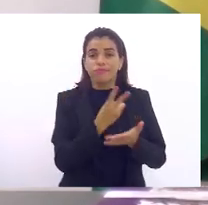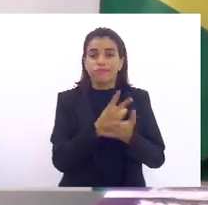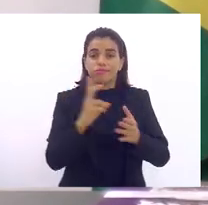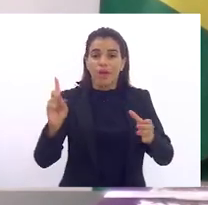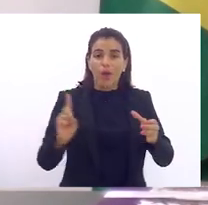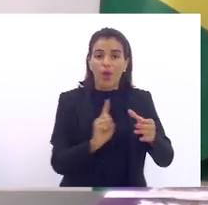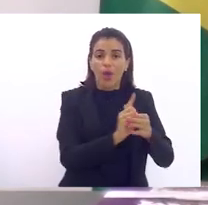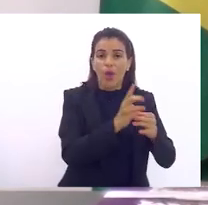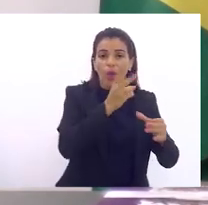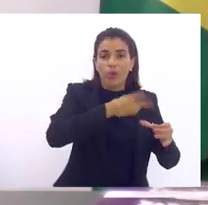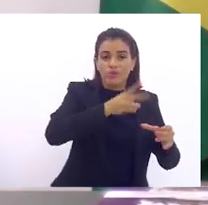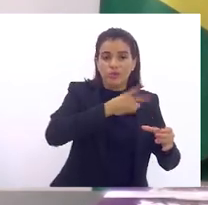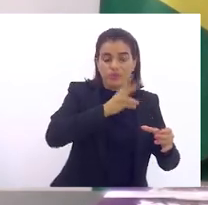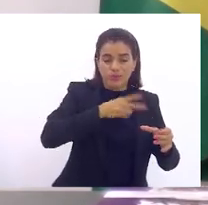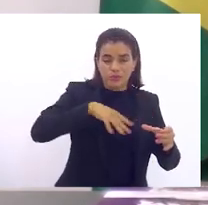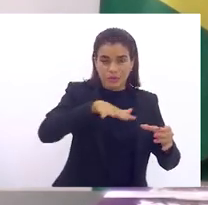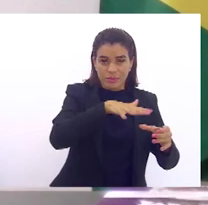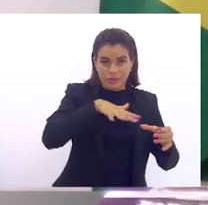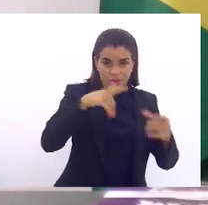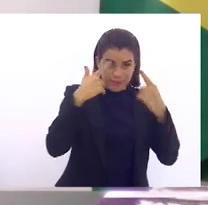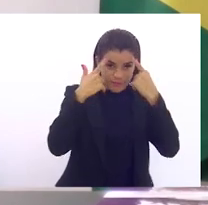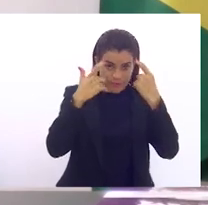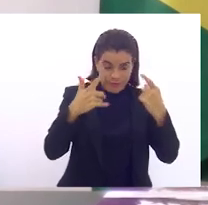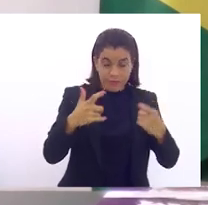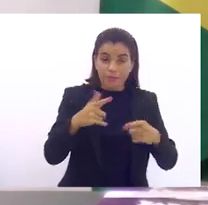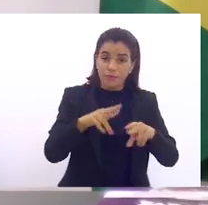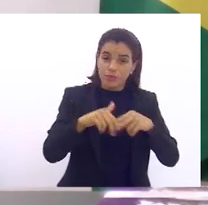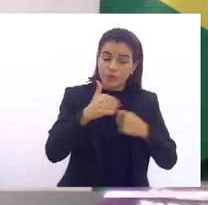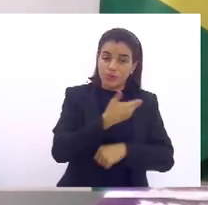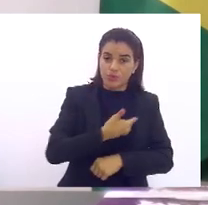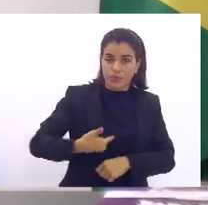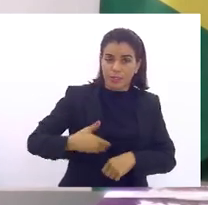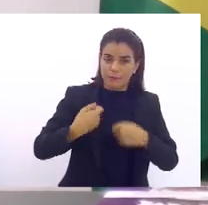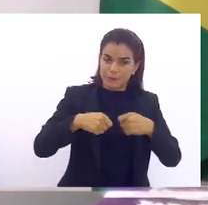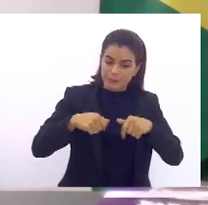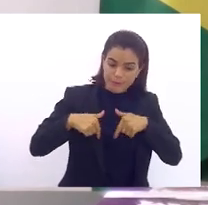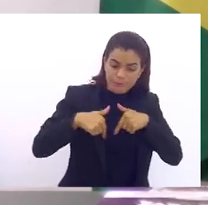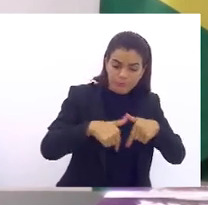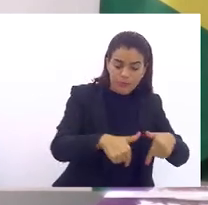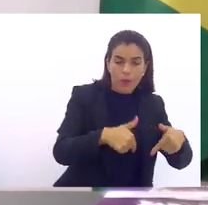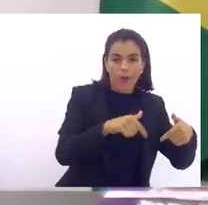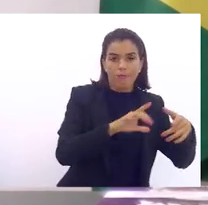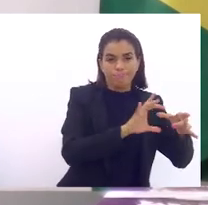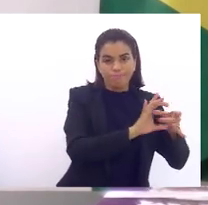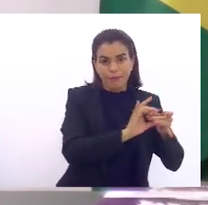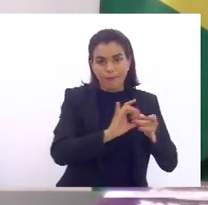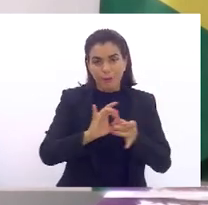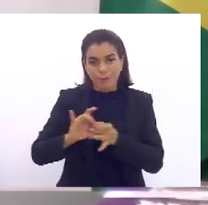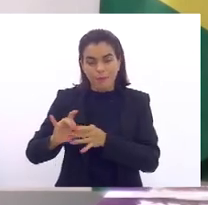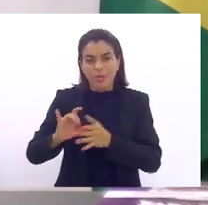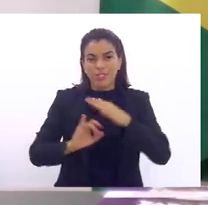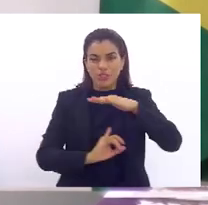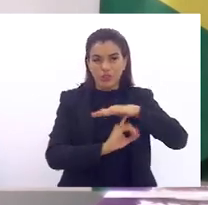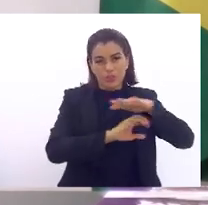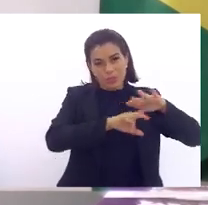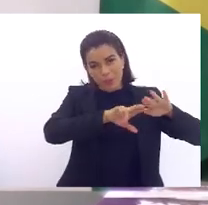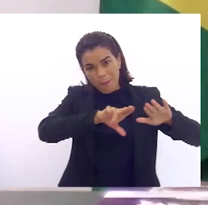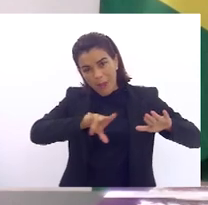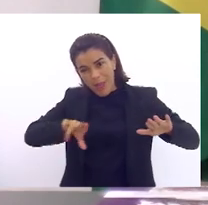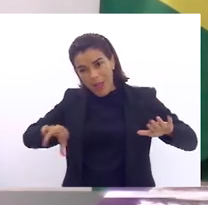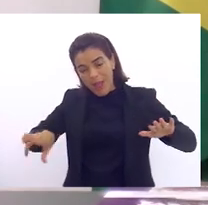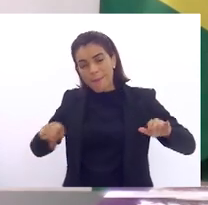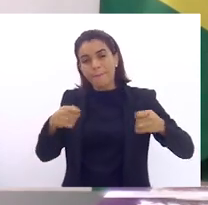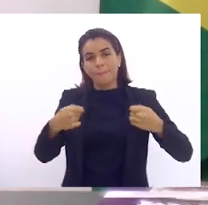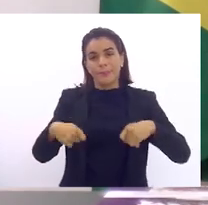estado precisa atuar cada vez mais mais dessa forma atuação em rede várias instituições devem se